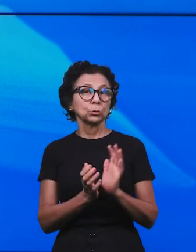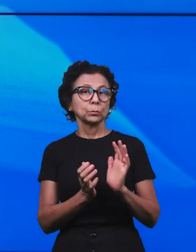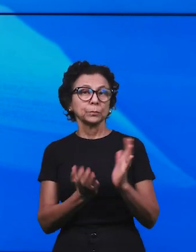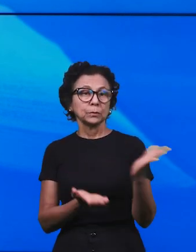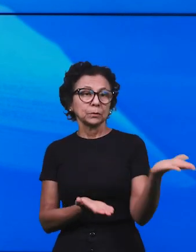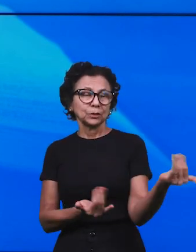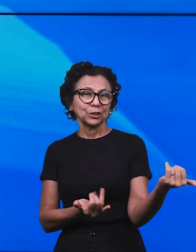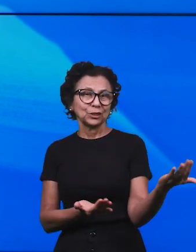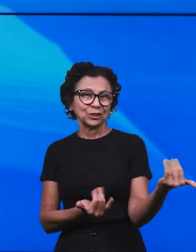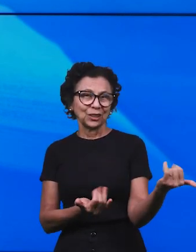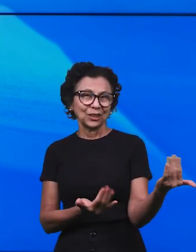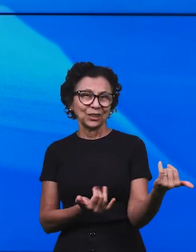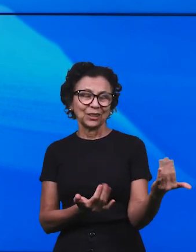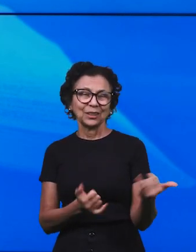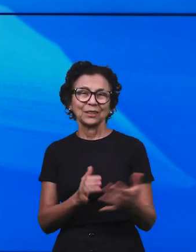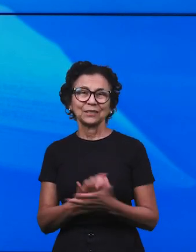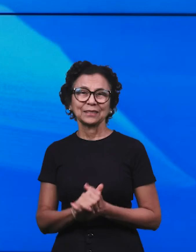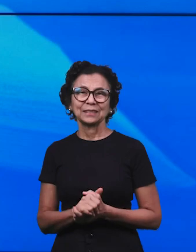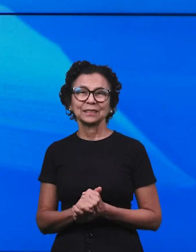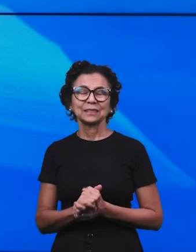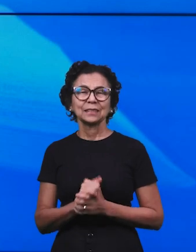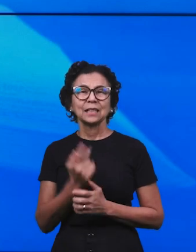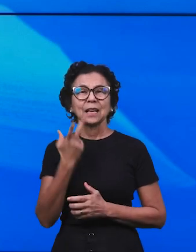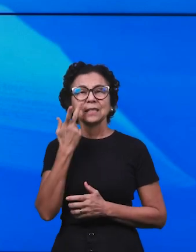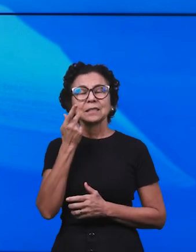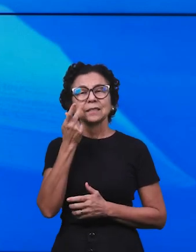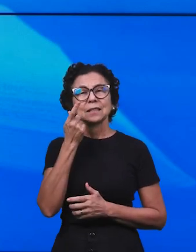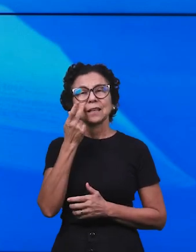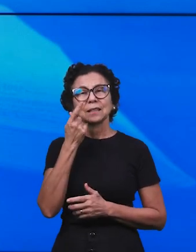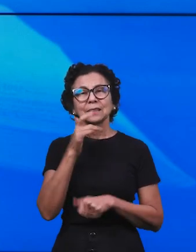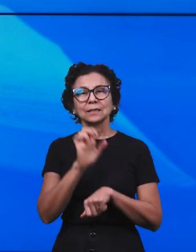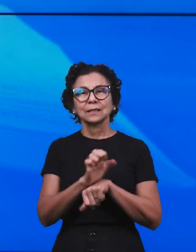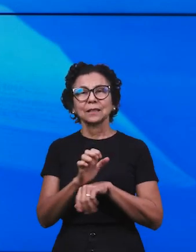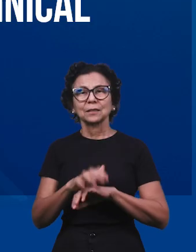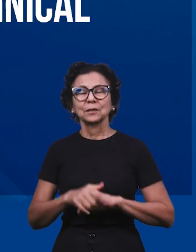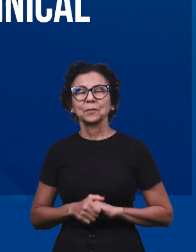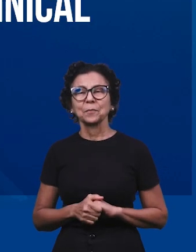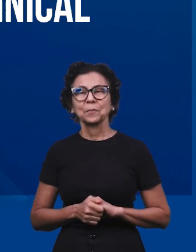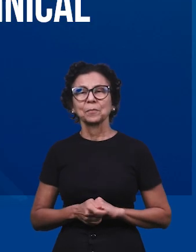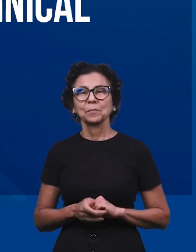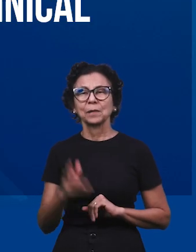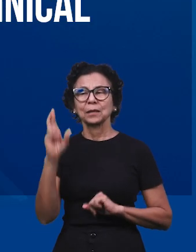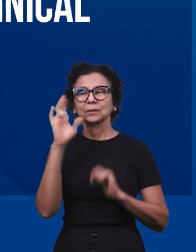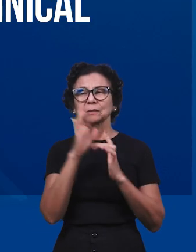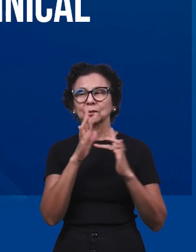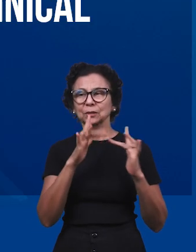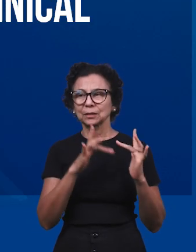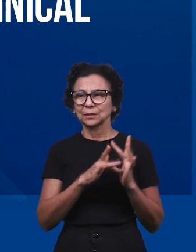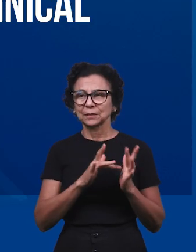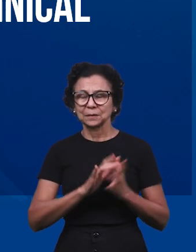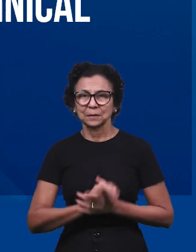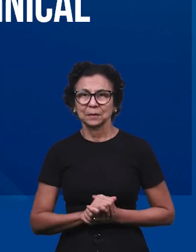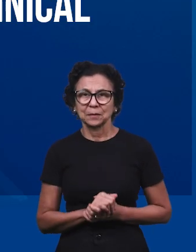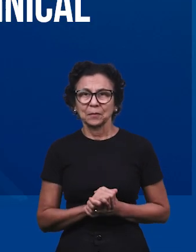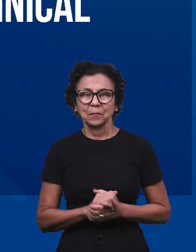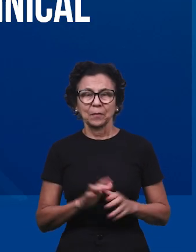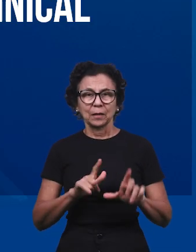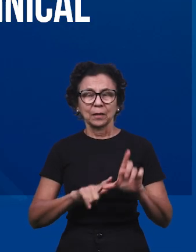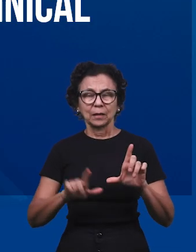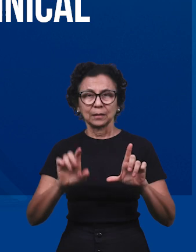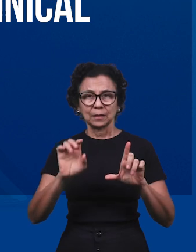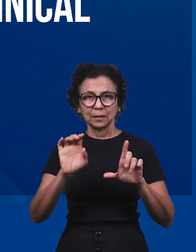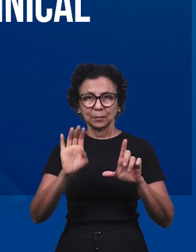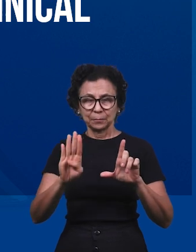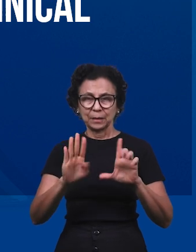nossa igreja em Fortaleza, no estado do Ceará. Isabelle, a paz do Senhor. A paz do Senhor Jesus. Respondendo à letra B